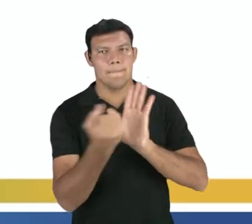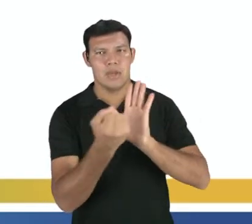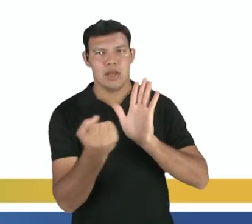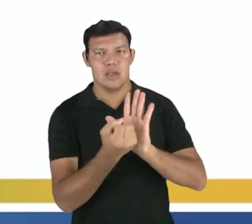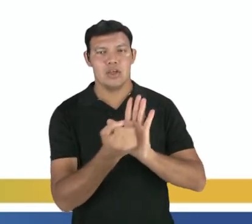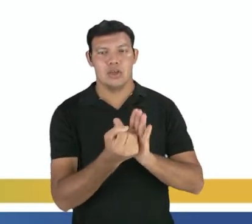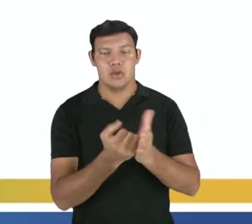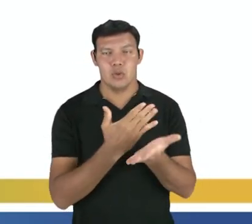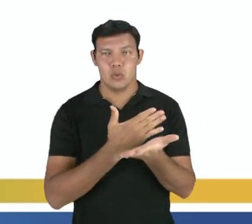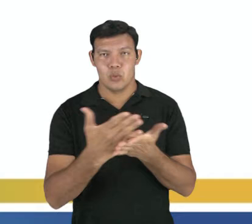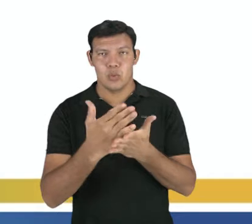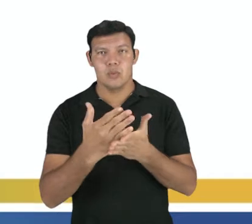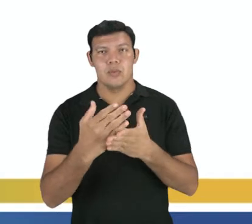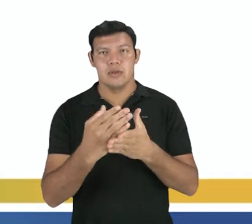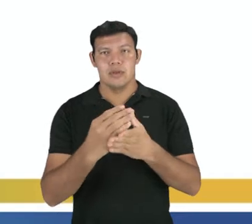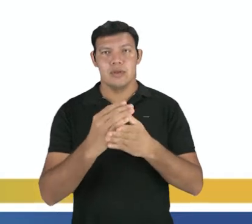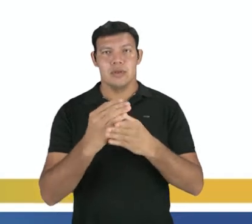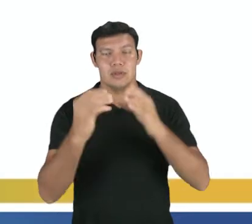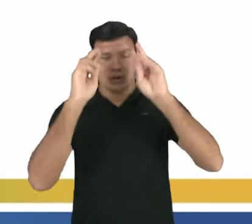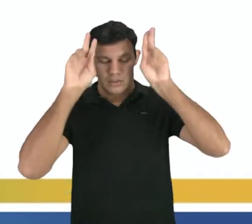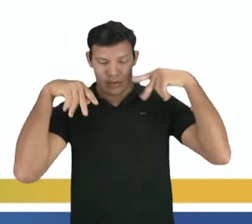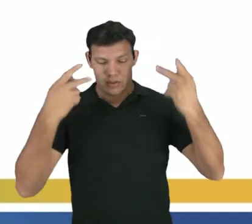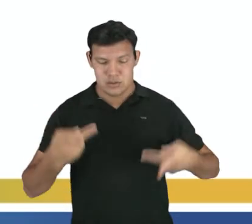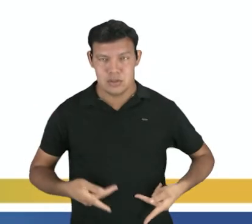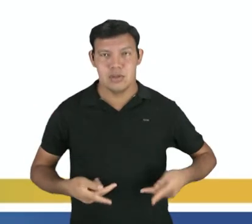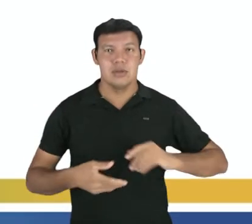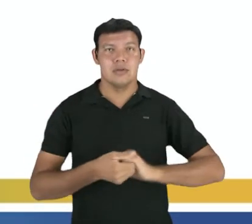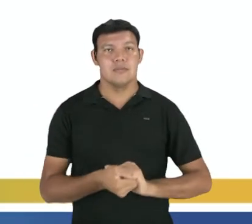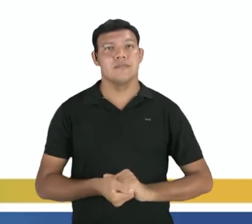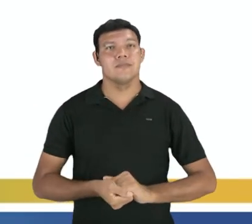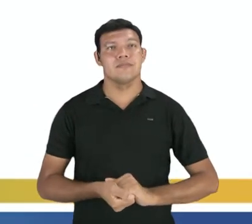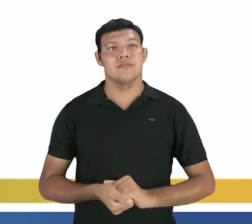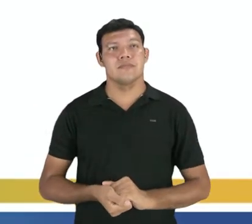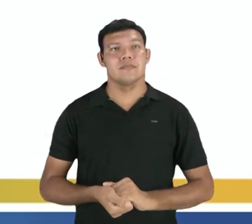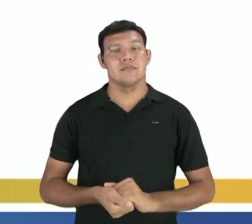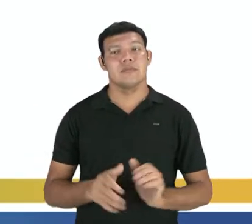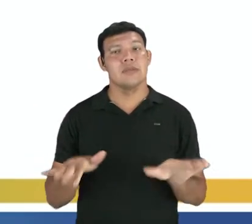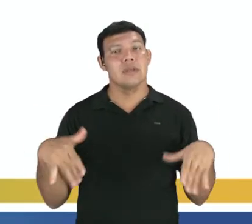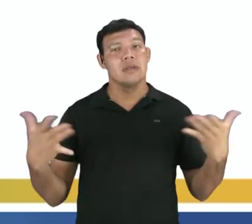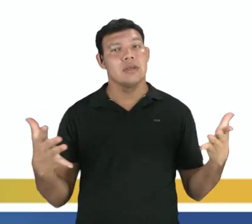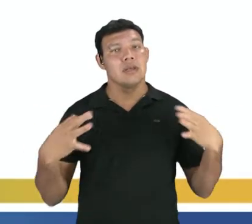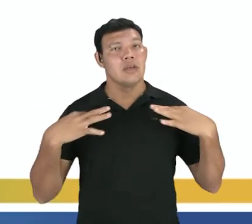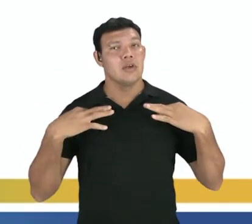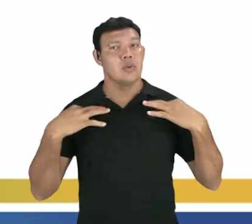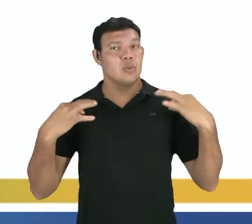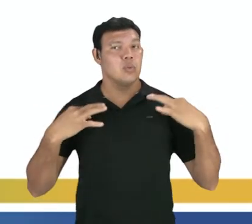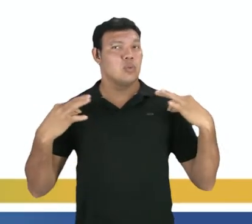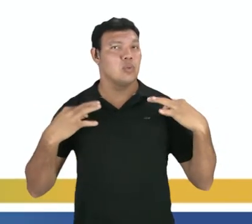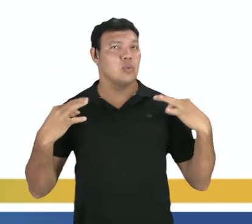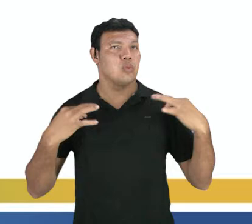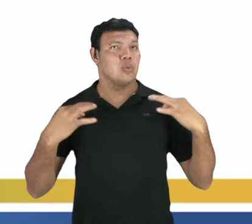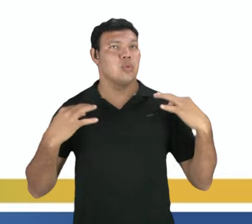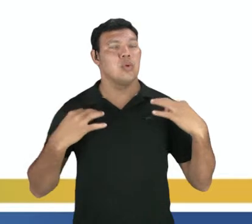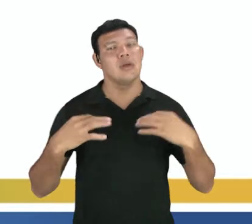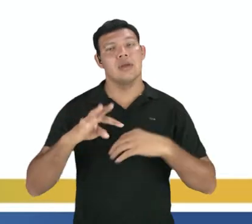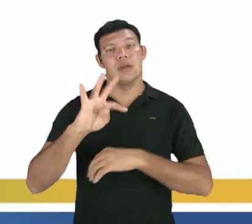a gente tem também aí o desenvolvimento da cerâmica, ok? Pessoal, também aqui a gente tem